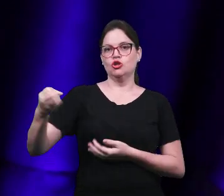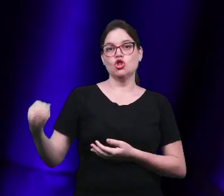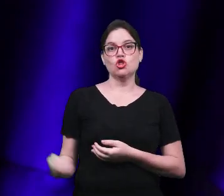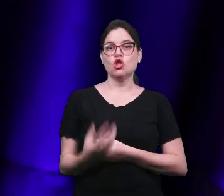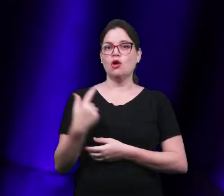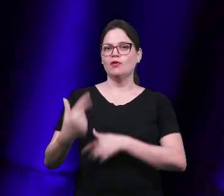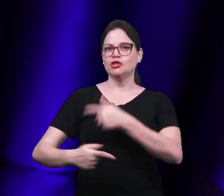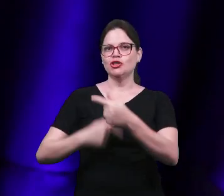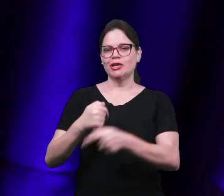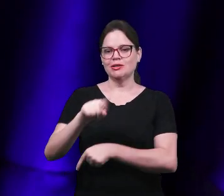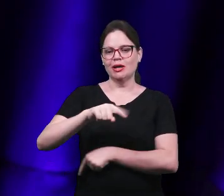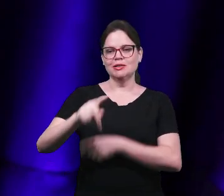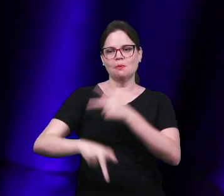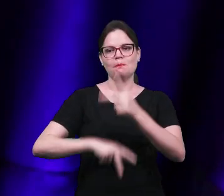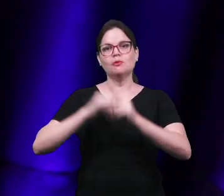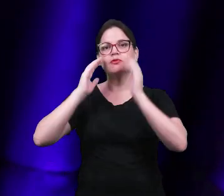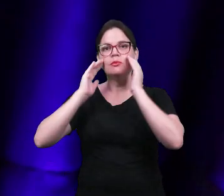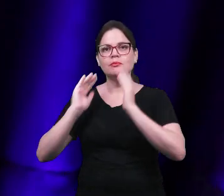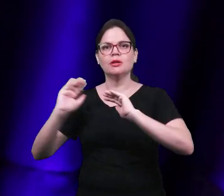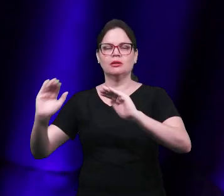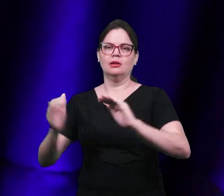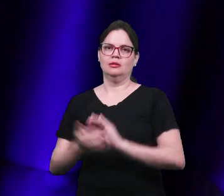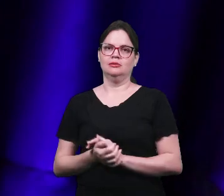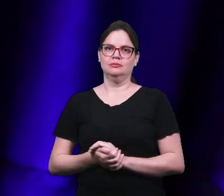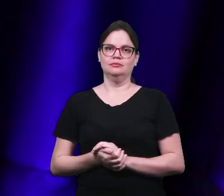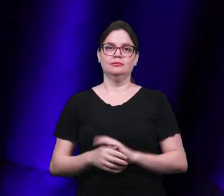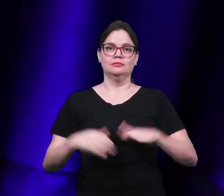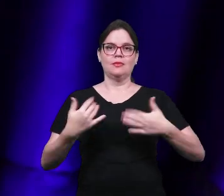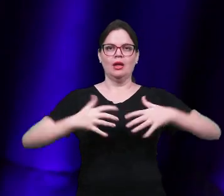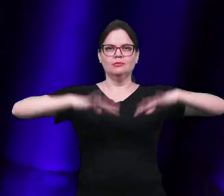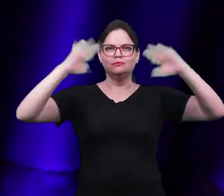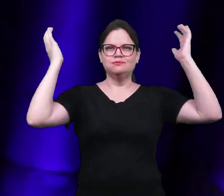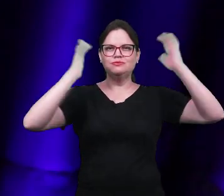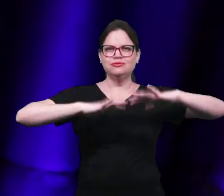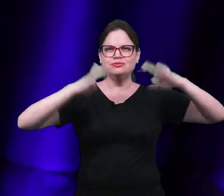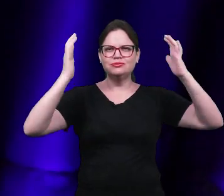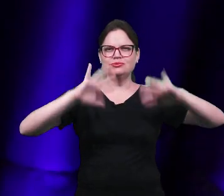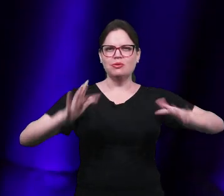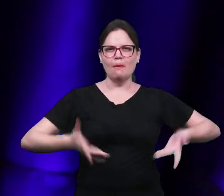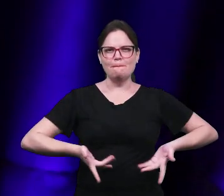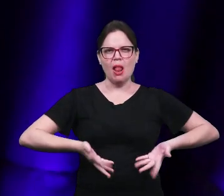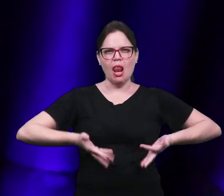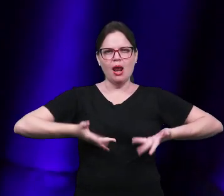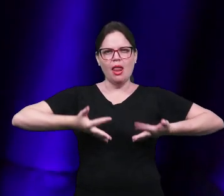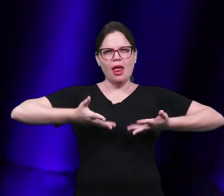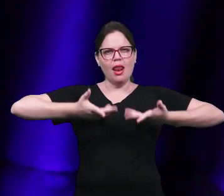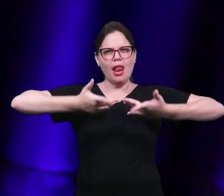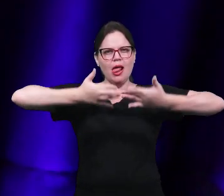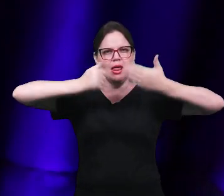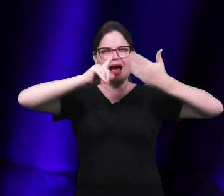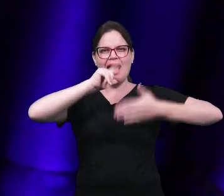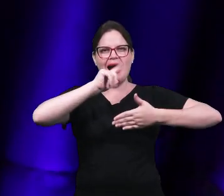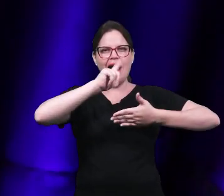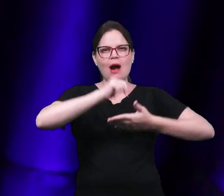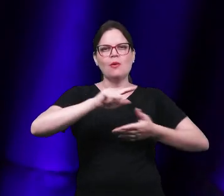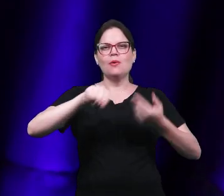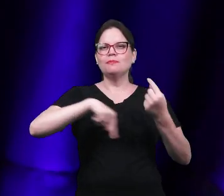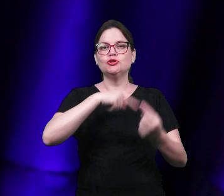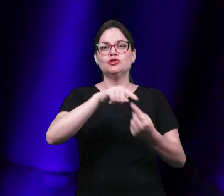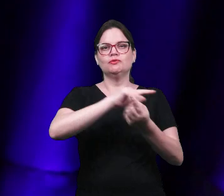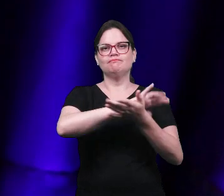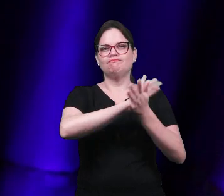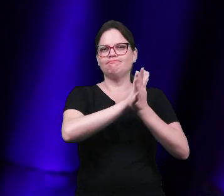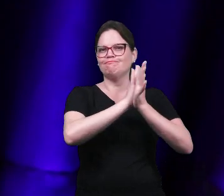nova linhagem. Então, o dilúvio teve esse objetivo, né, que ele veio e destrói